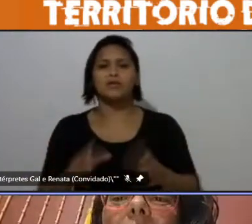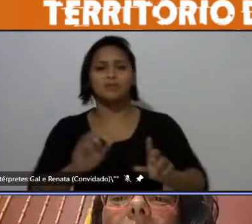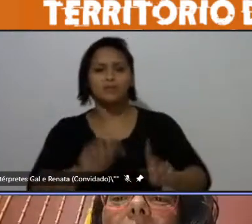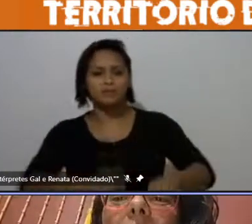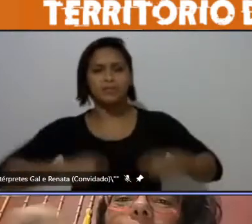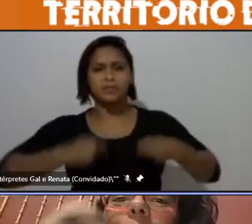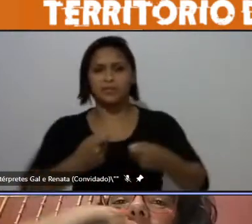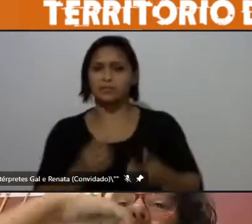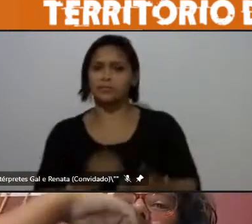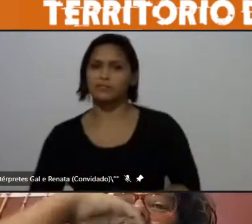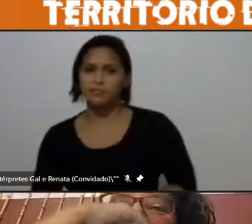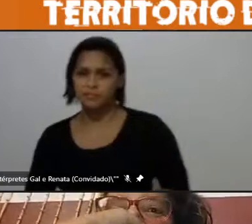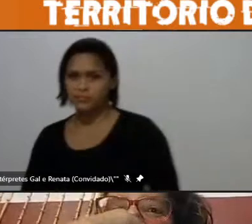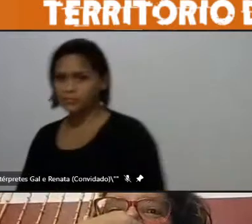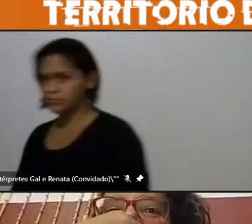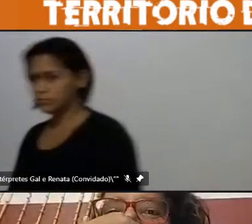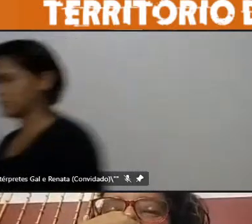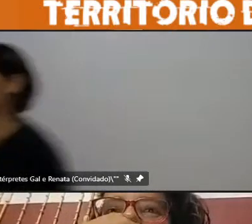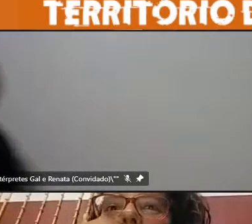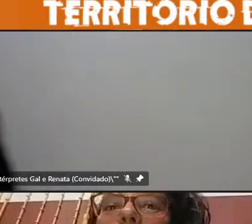seguir.